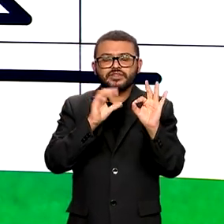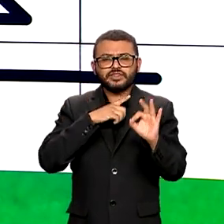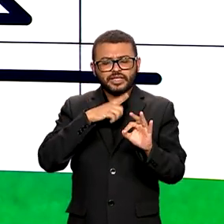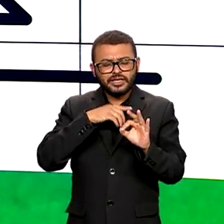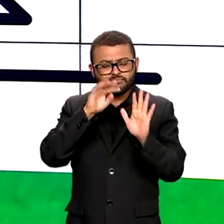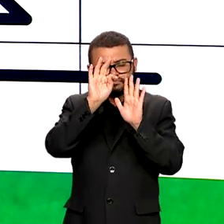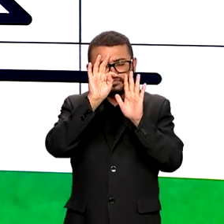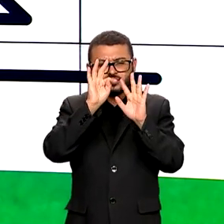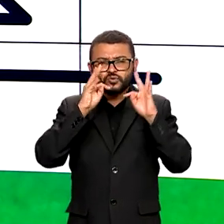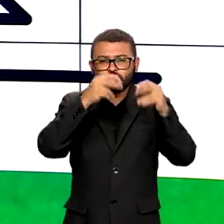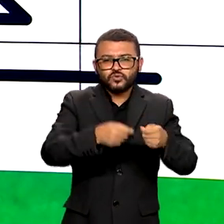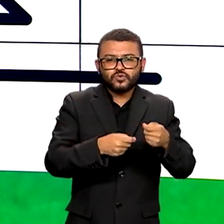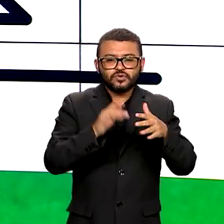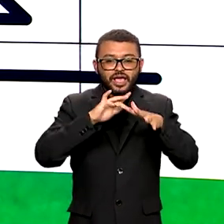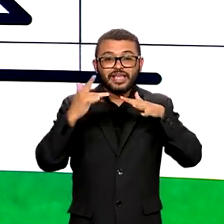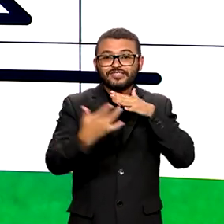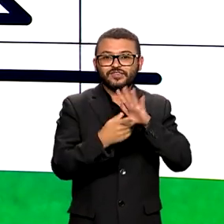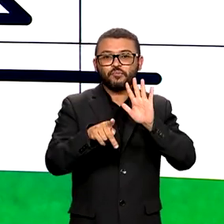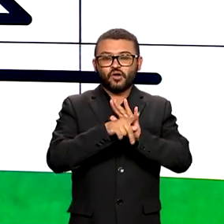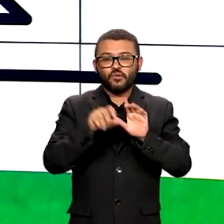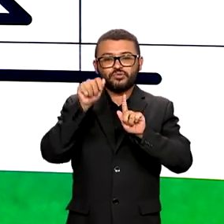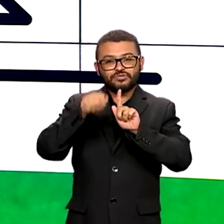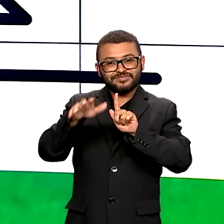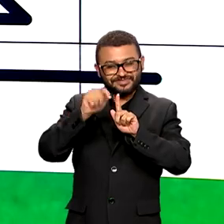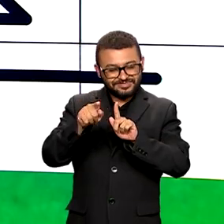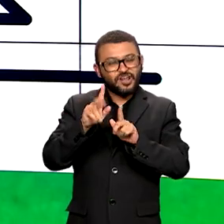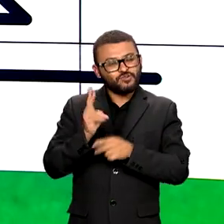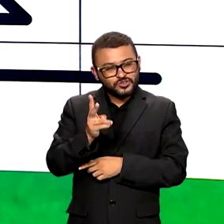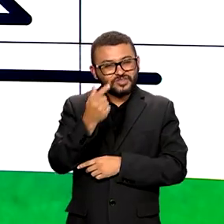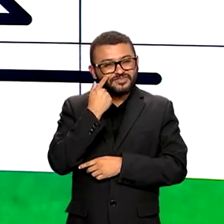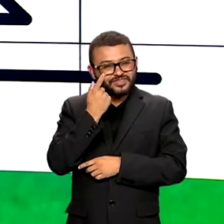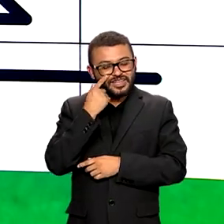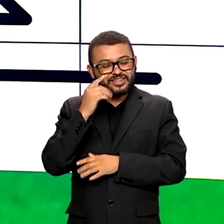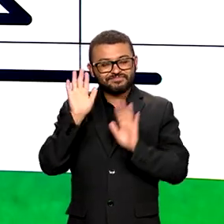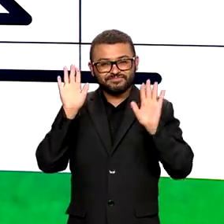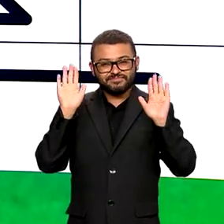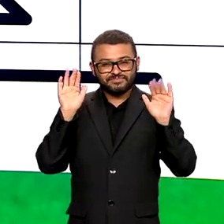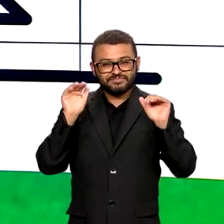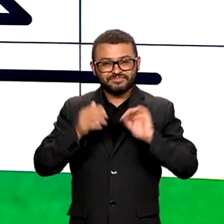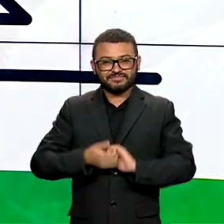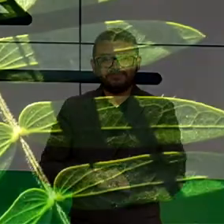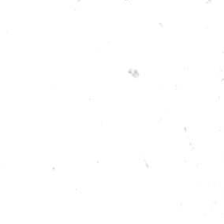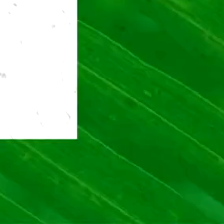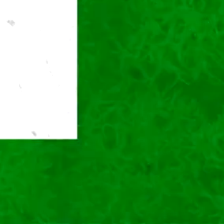na íntegra pelas redes sociais do Canal Gov. Continue com a gente e até mais!